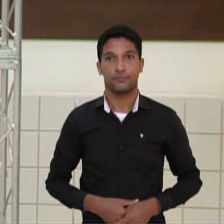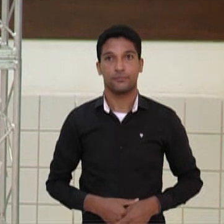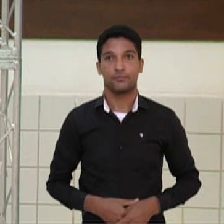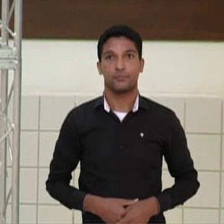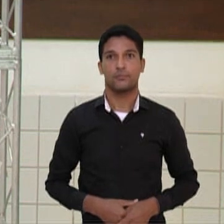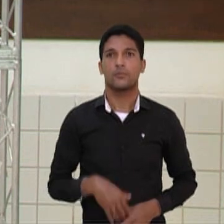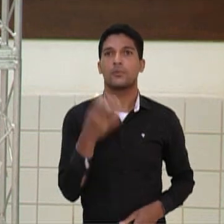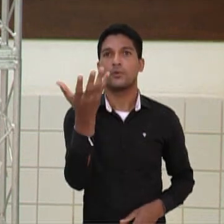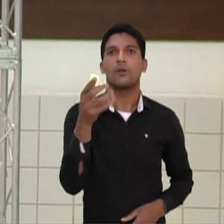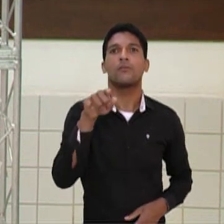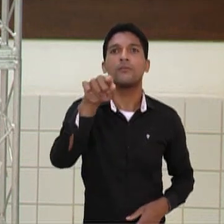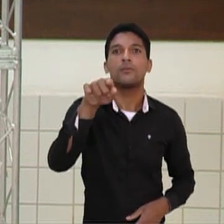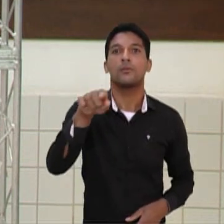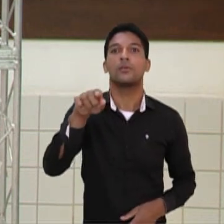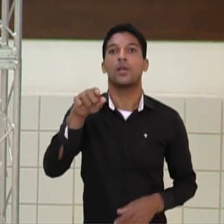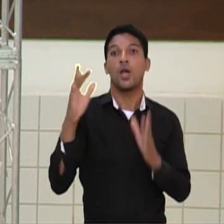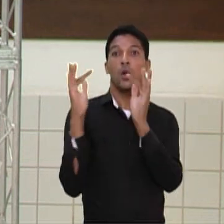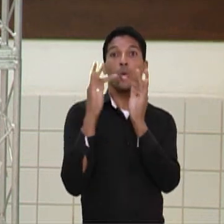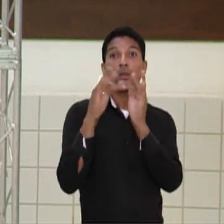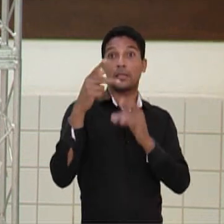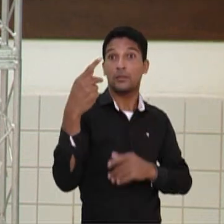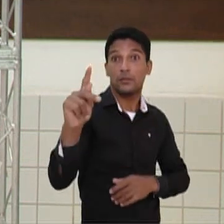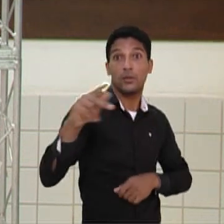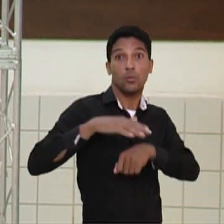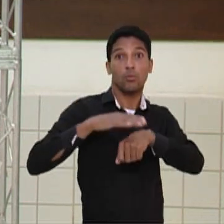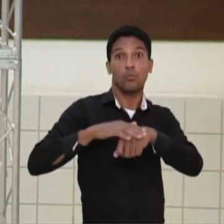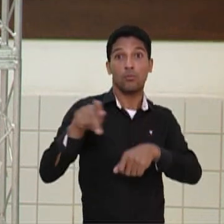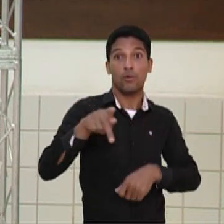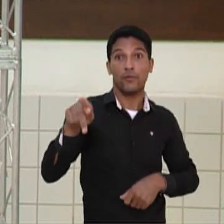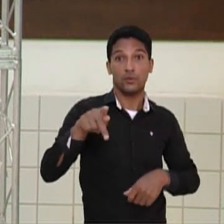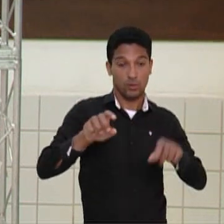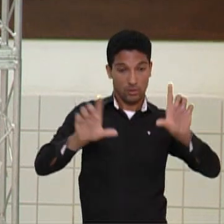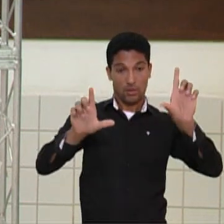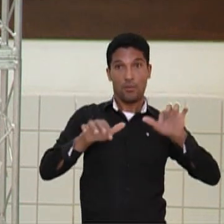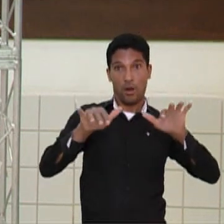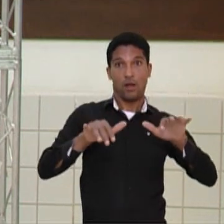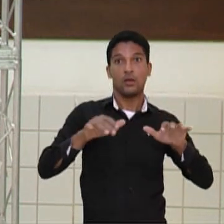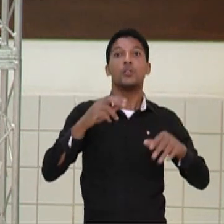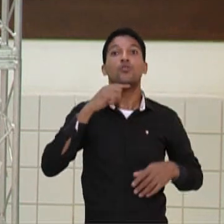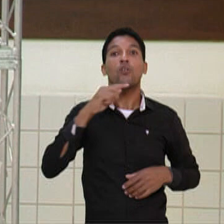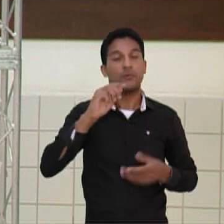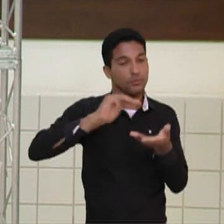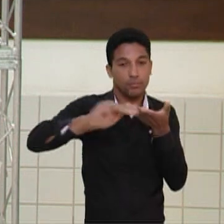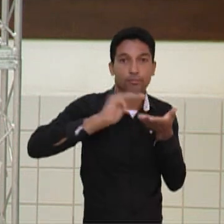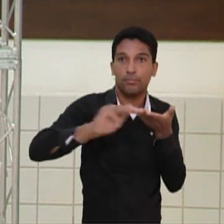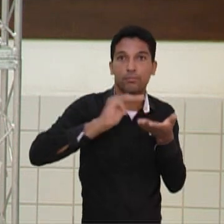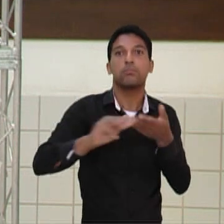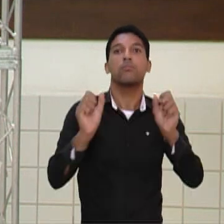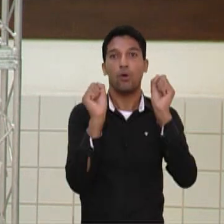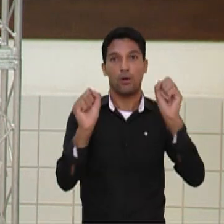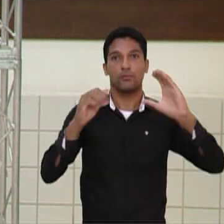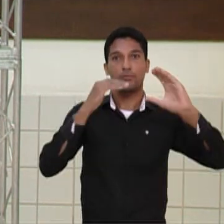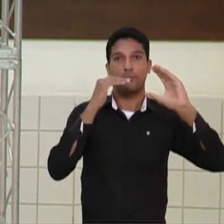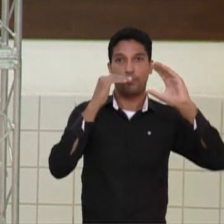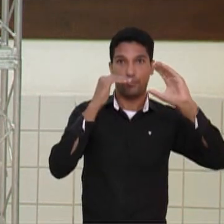você entrasse em contato com o seu professor sempre que você tiver dúvidas, ok? Então, começamos hoje